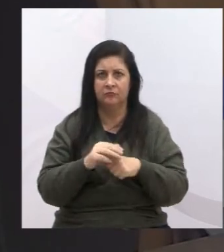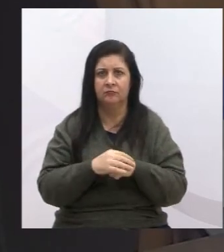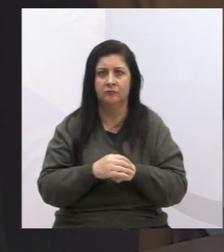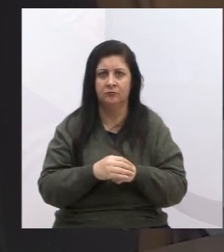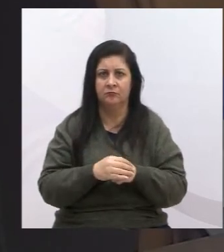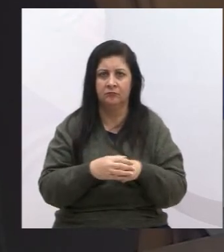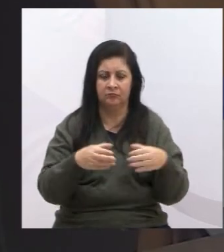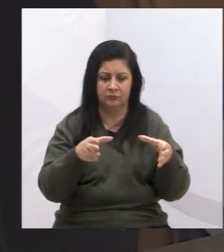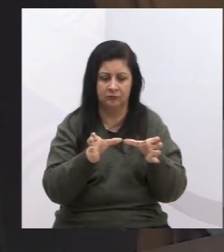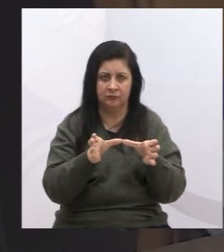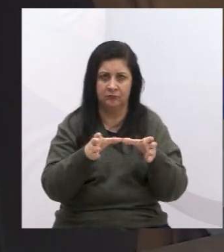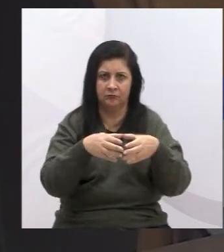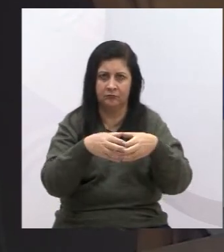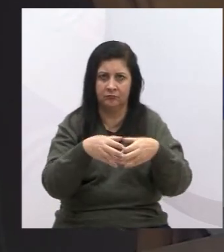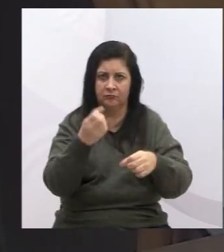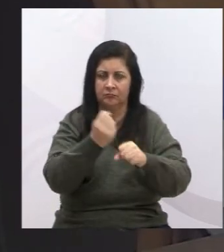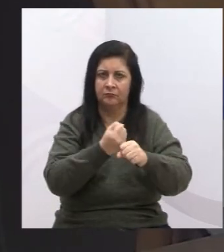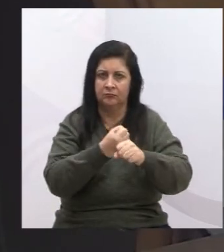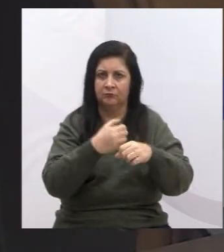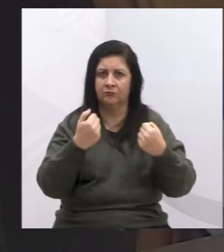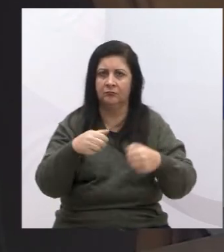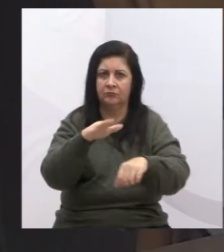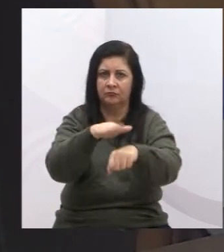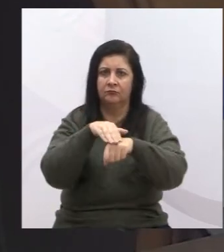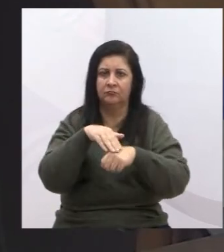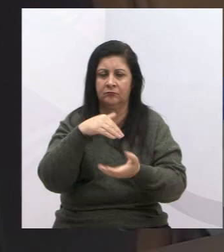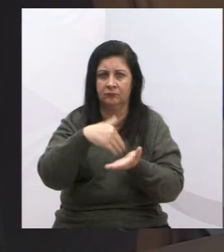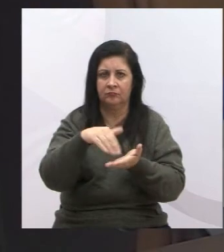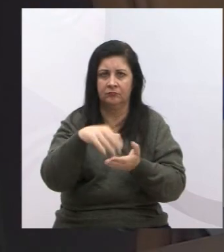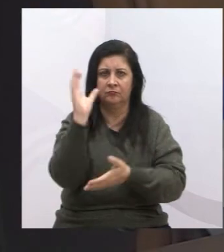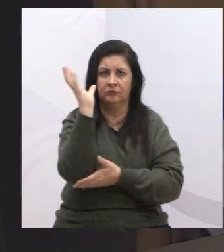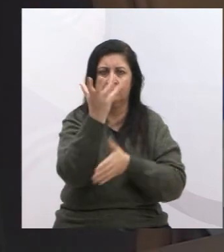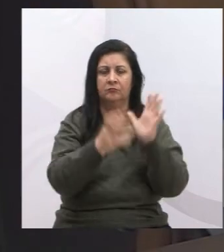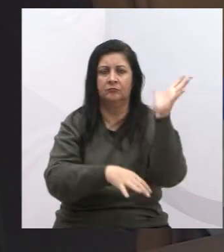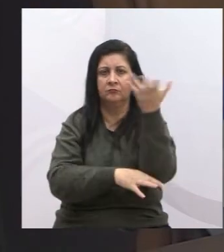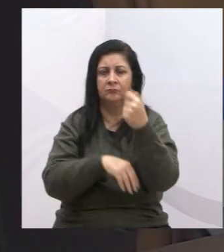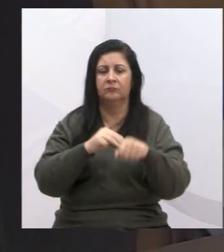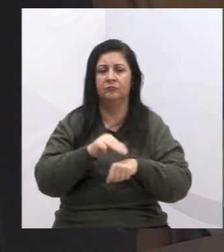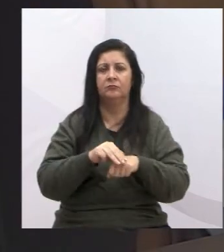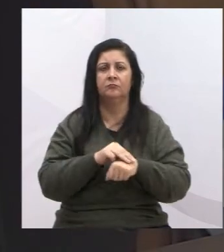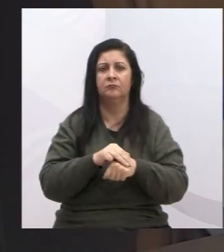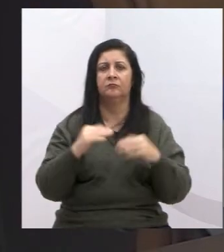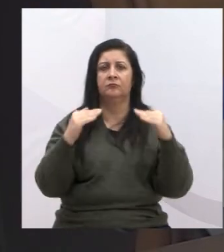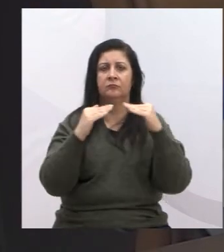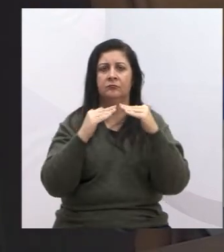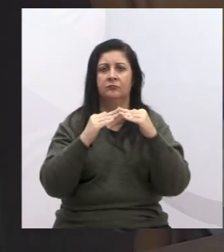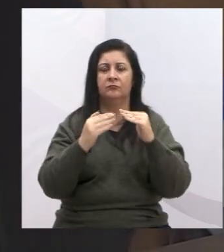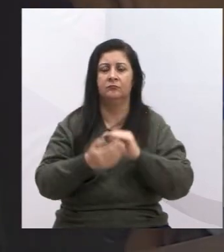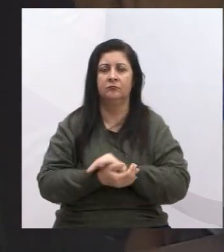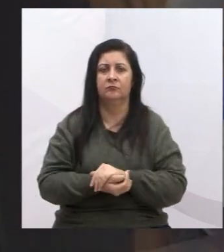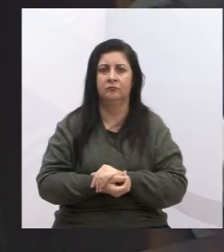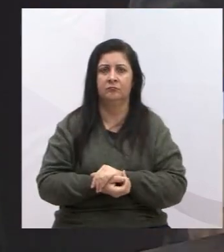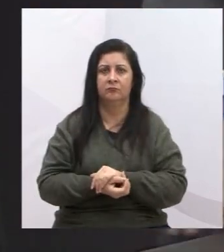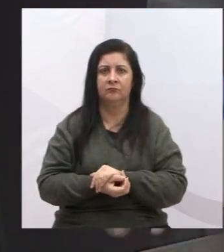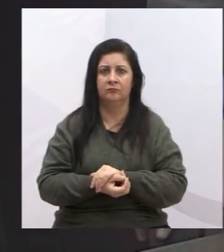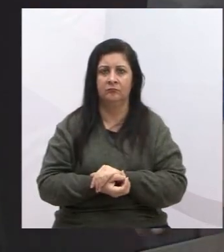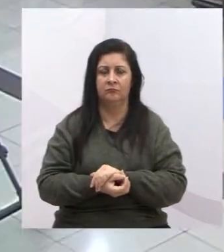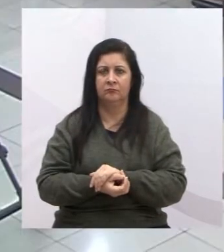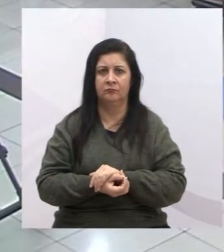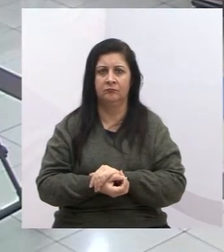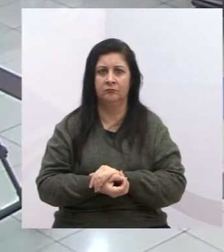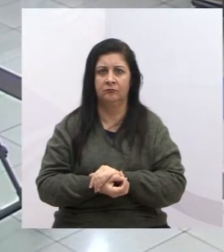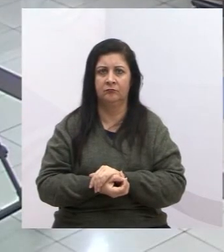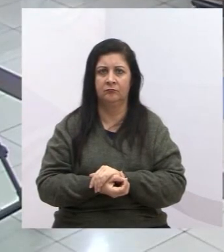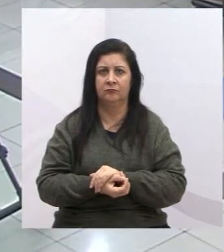Obras tem que chamar a Secretaria de Meio Ambiente, tem que se fazer essa discussão. Meu voto é favorável. Como vota